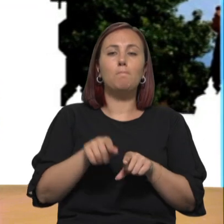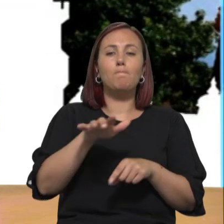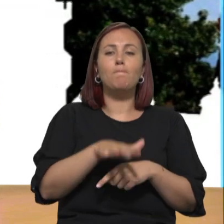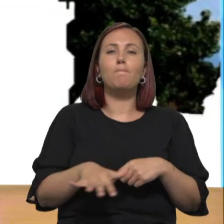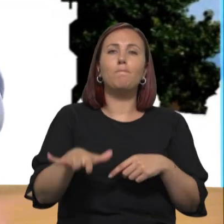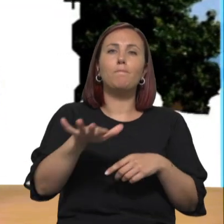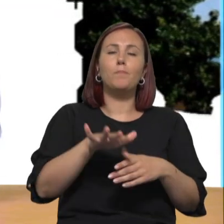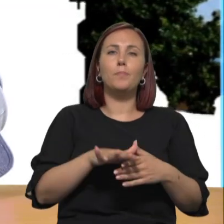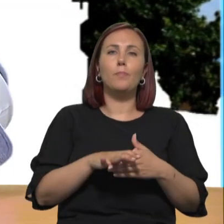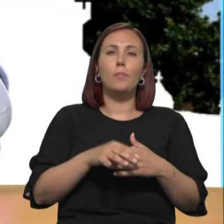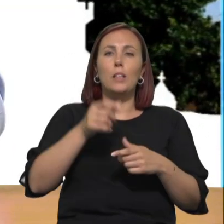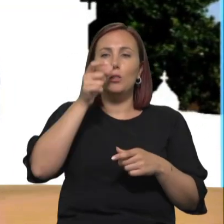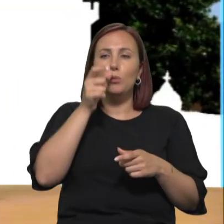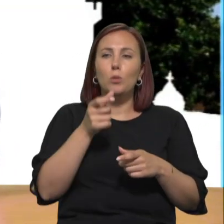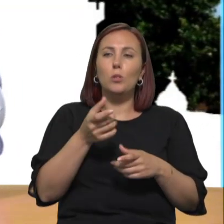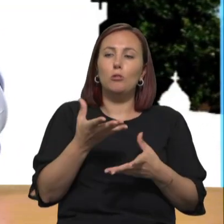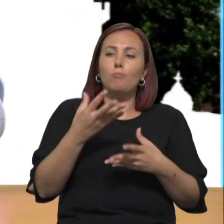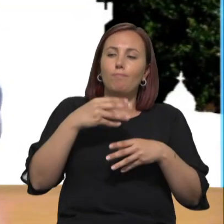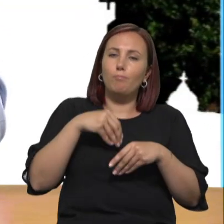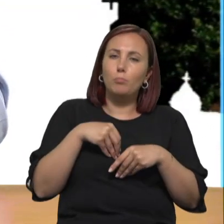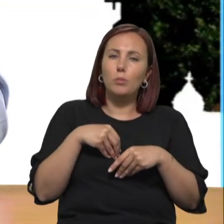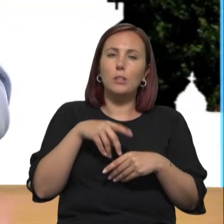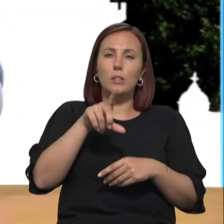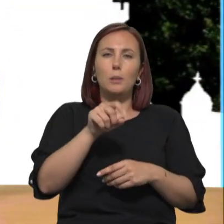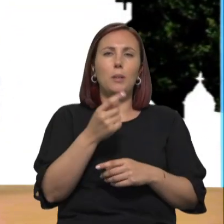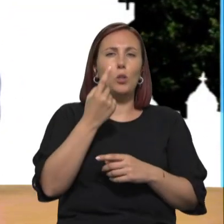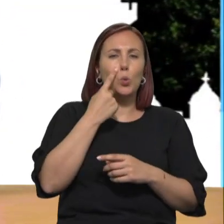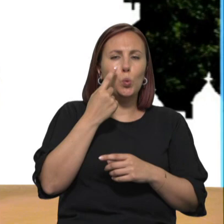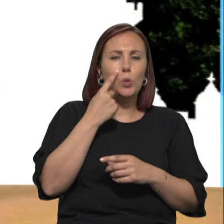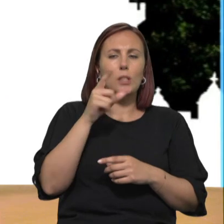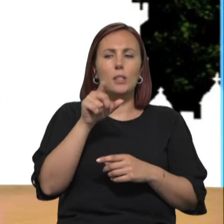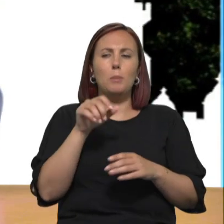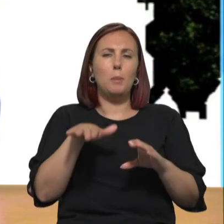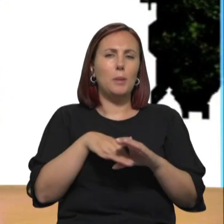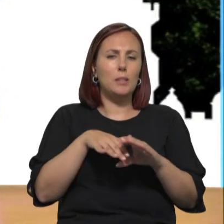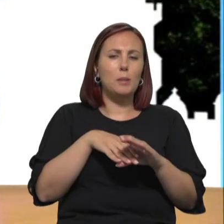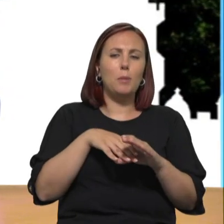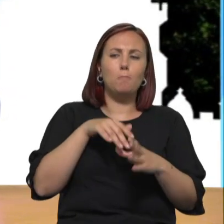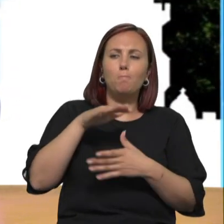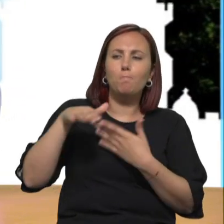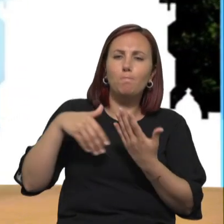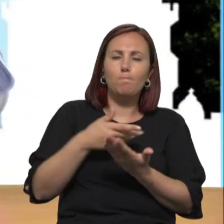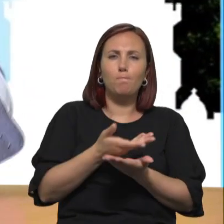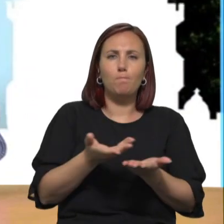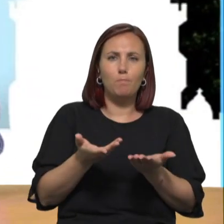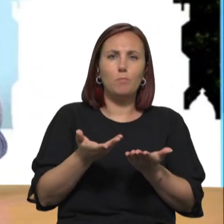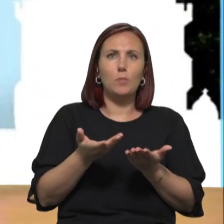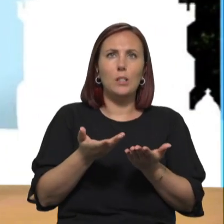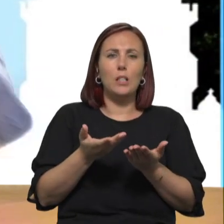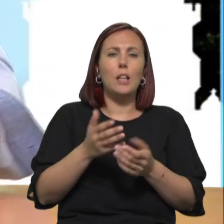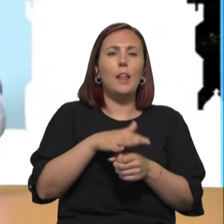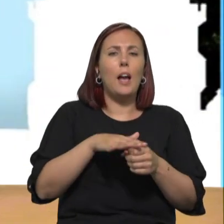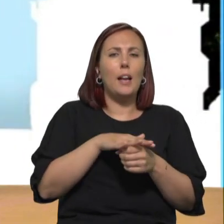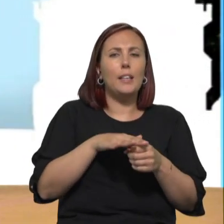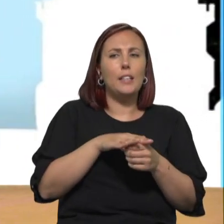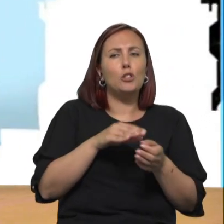pessoas assimilam, conhecem e participam deste meio dos mais desfavorecidos